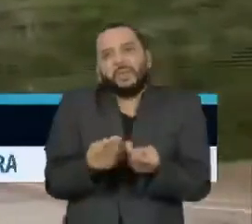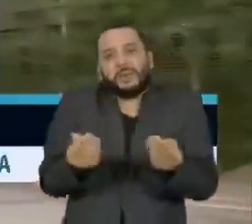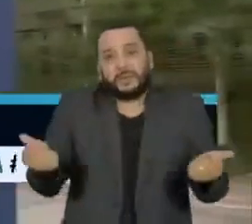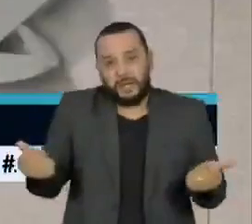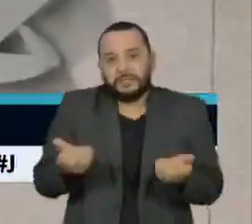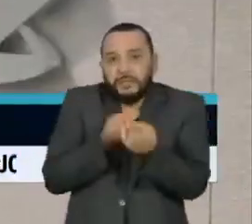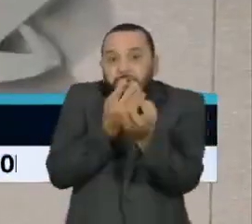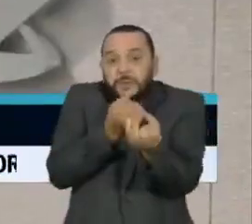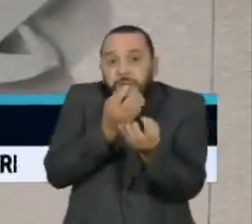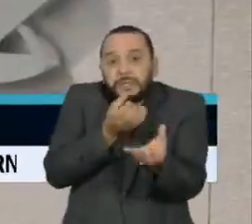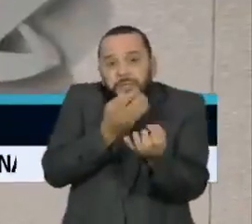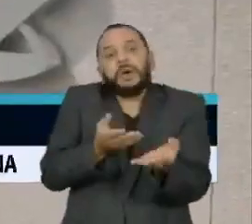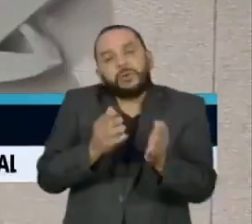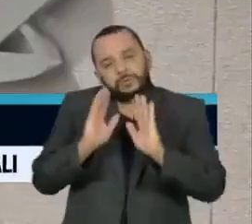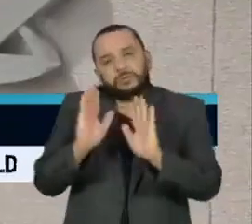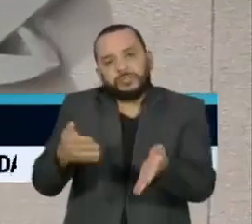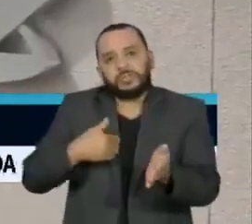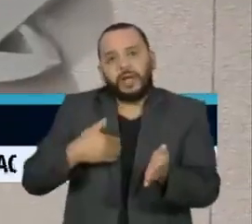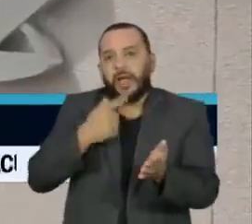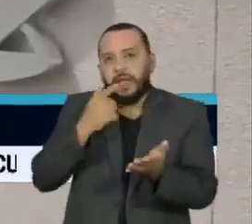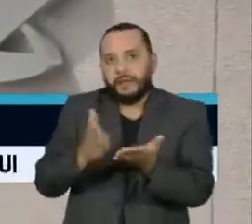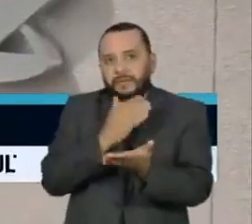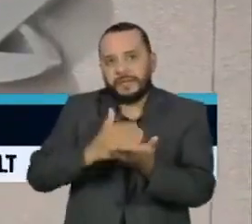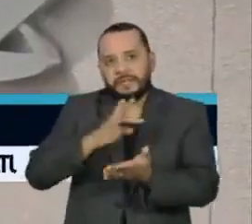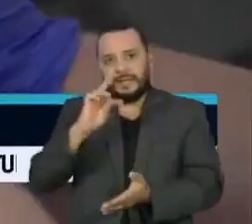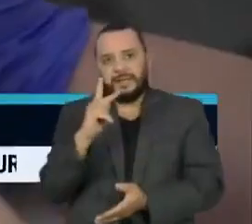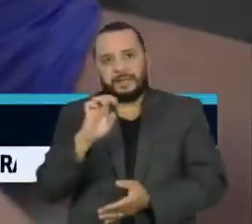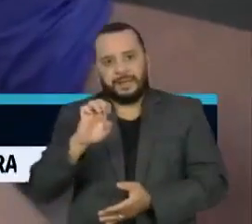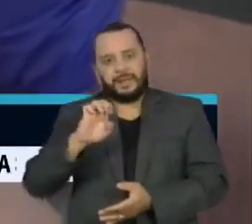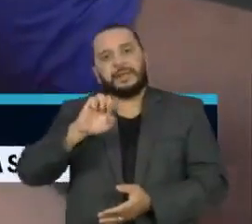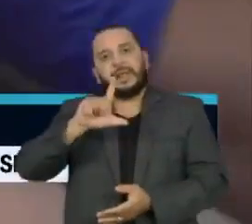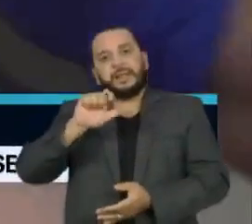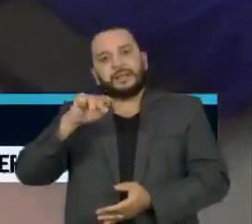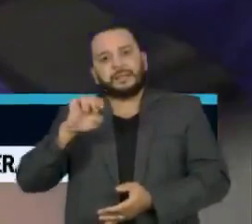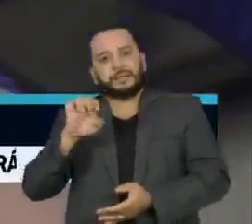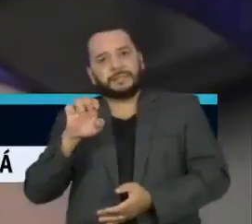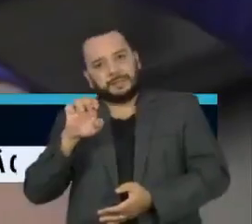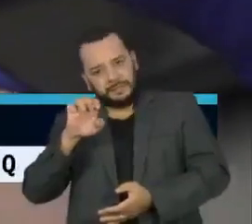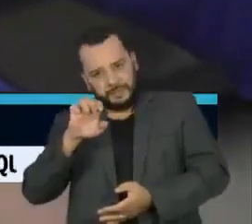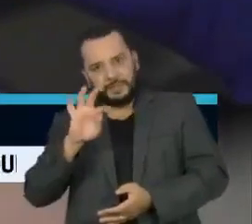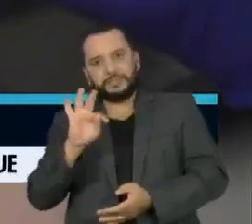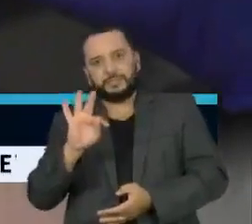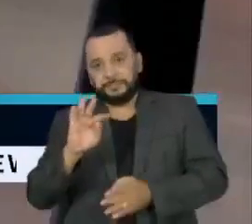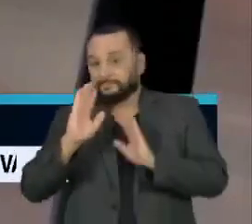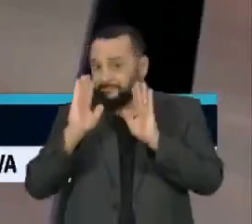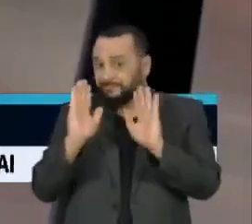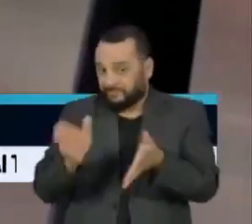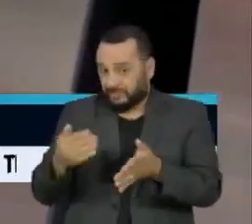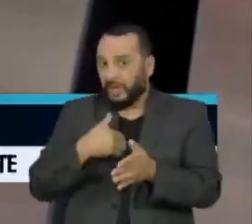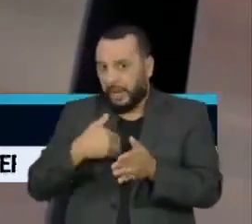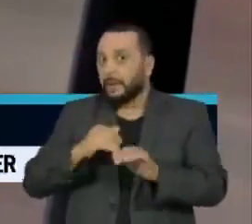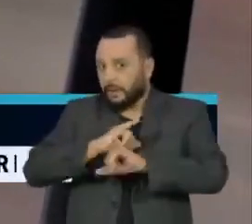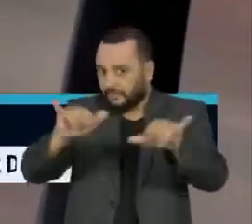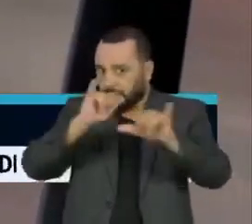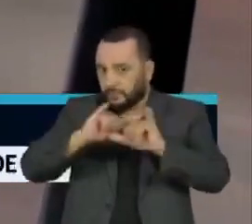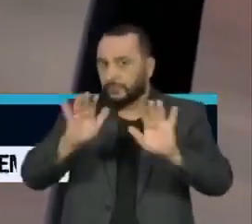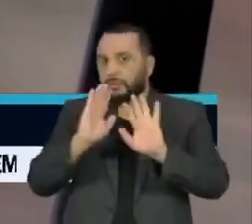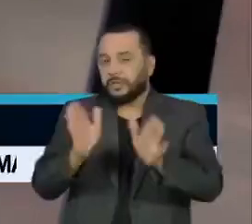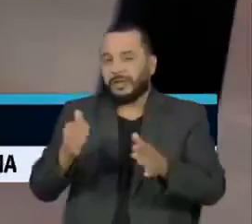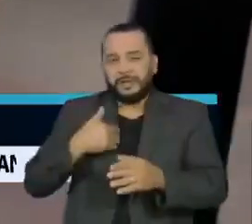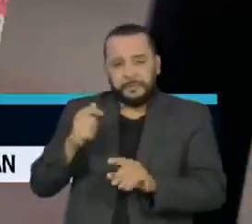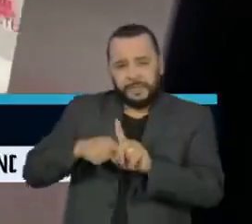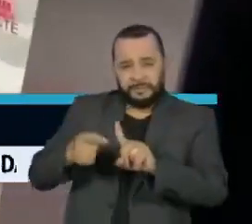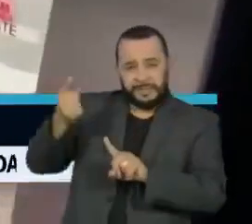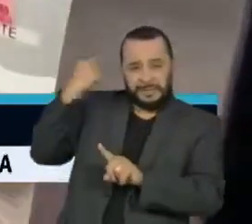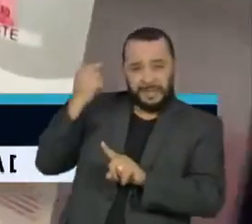publicados hoje na conceituada revista científica The Lancet. No mês passado, o imunizante foi alvo de desconfiança dos